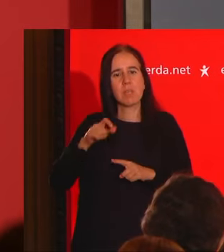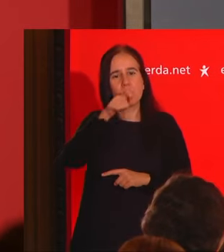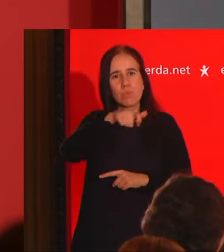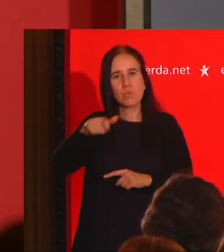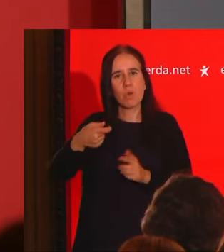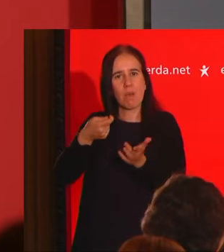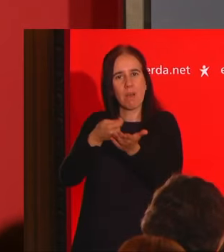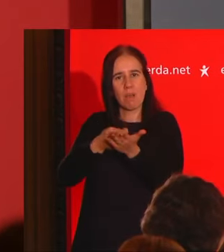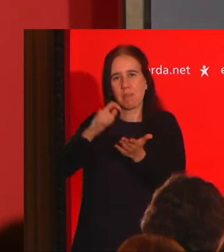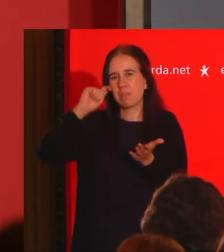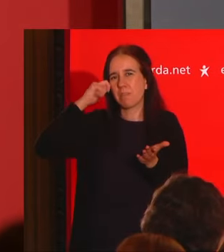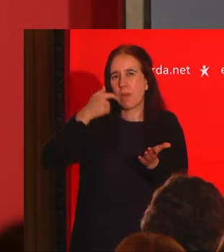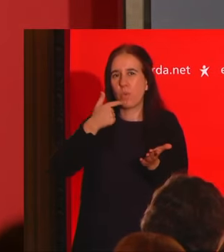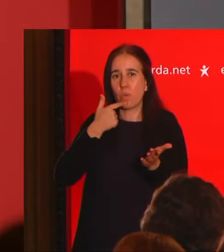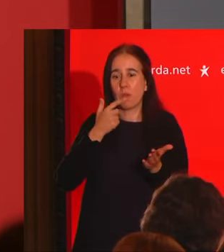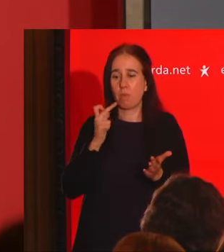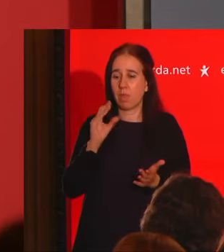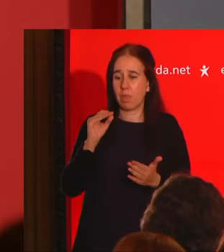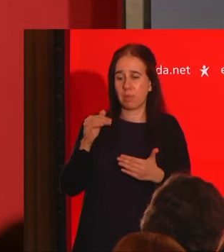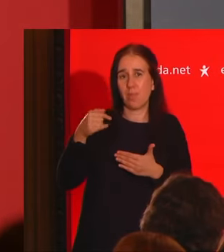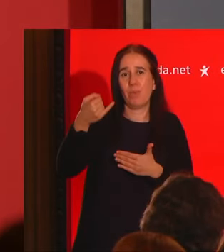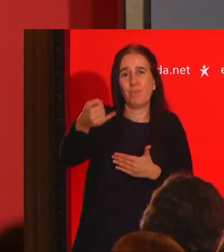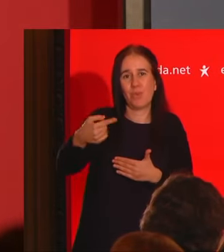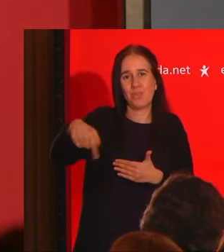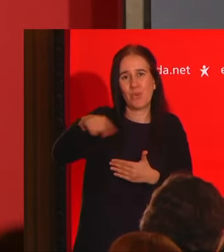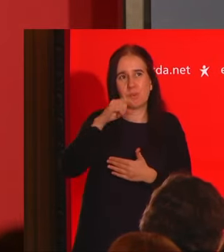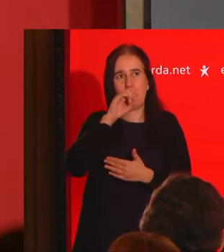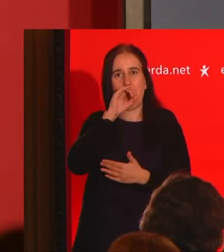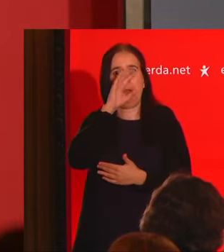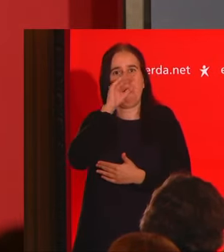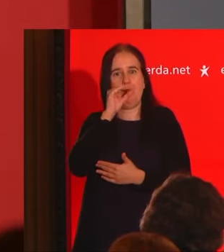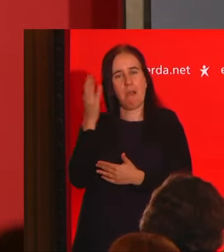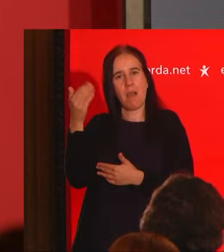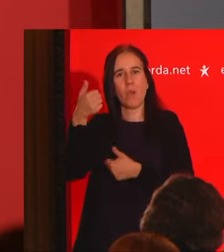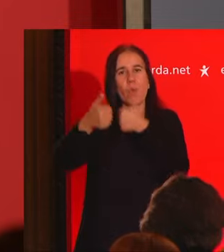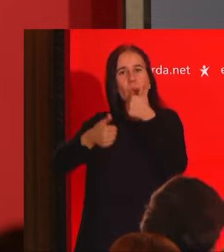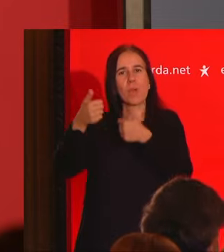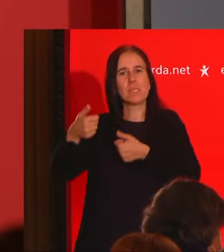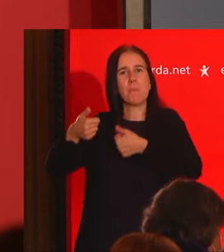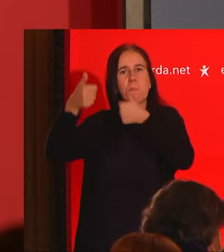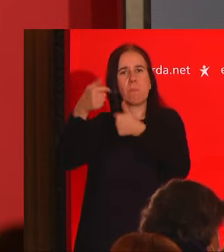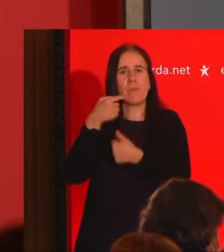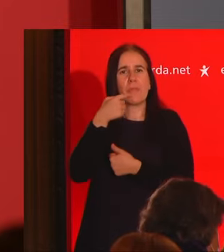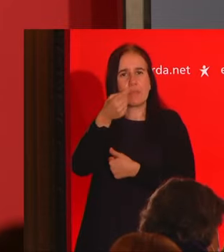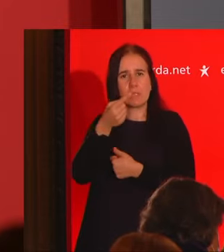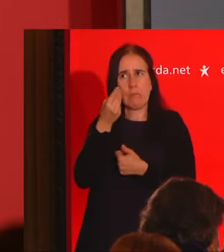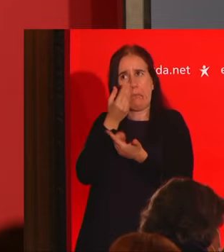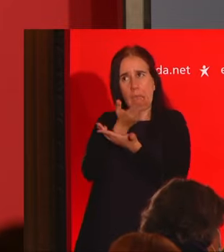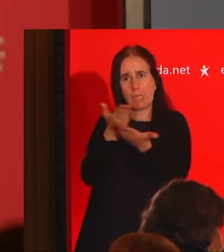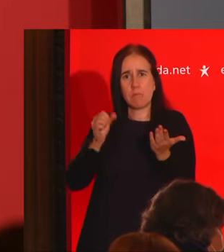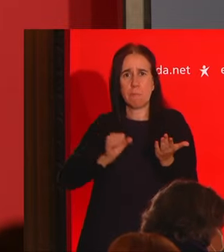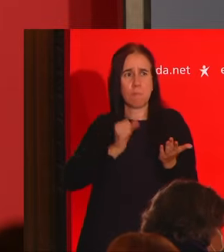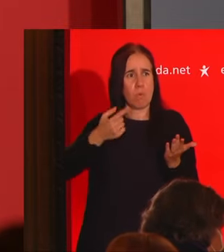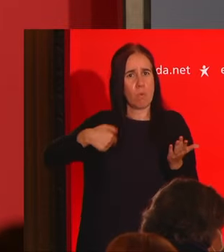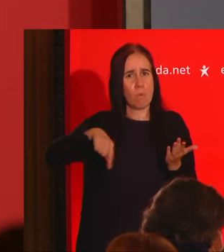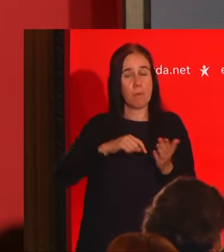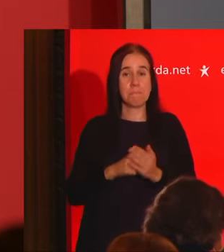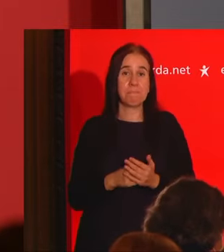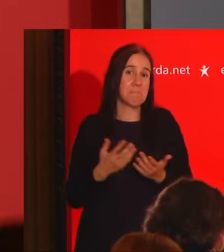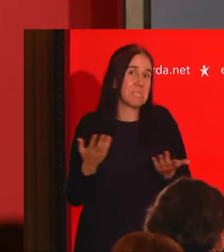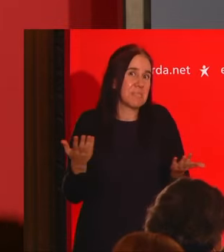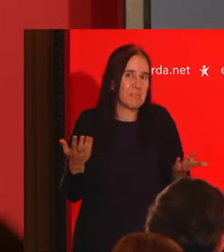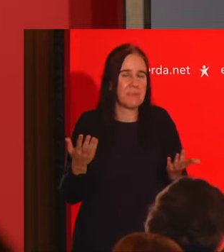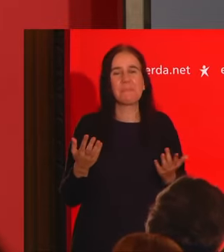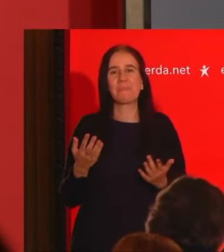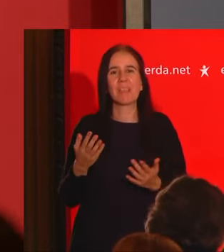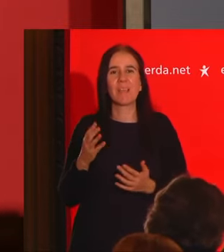consumidores, mas nós, só uma década depois, é que soubemos, pela autoridade da concorrência, que andavam assim a roubar-nos. Mas, enfim, o